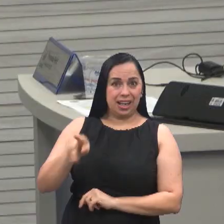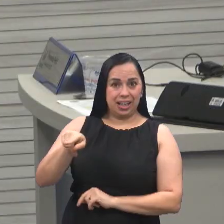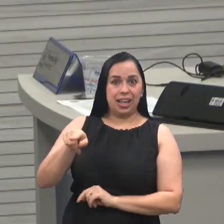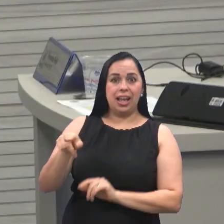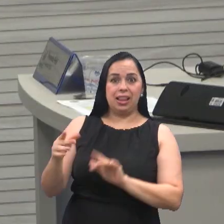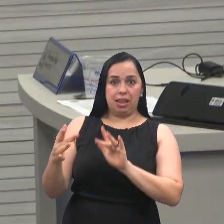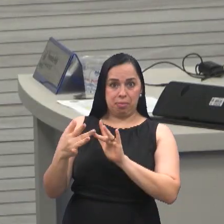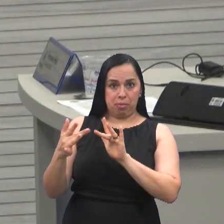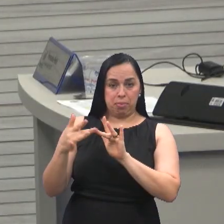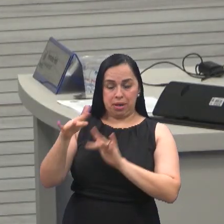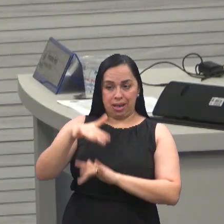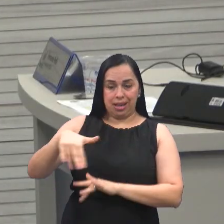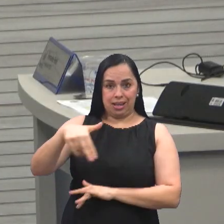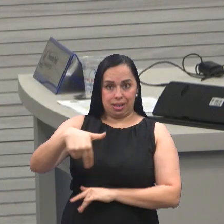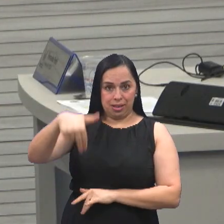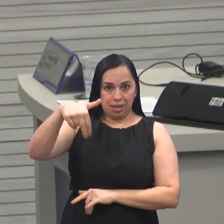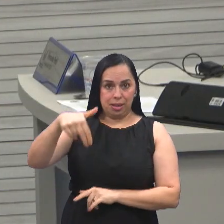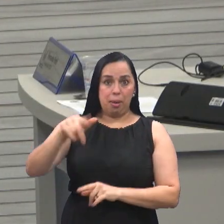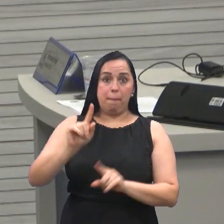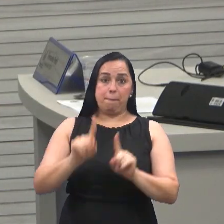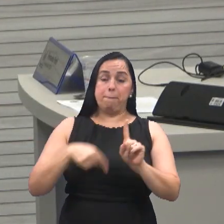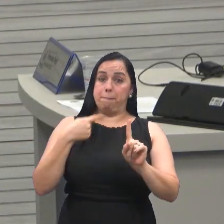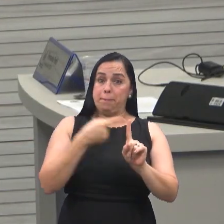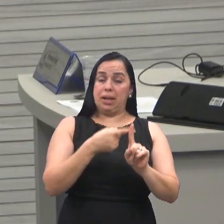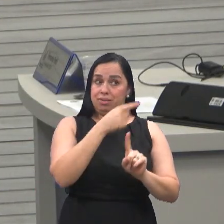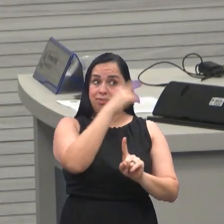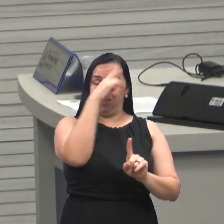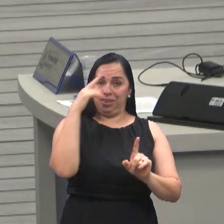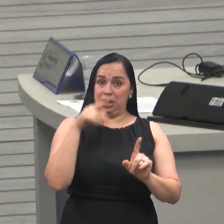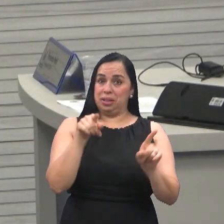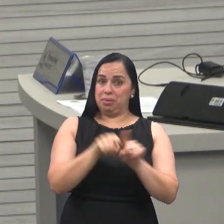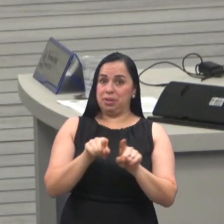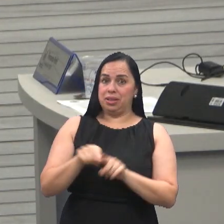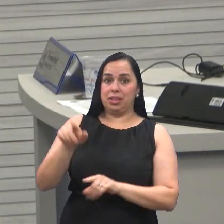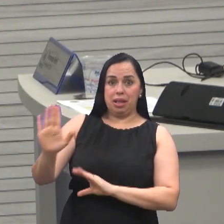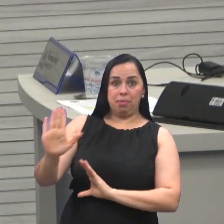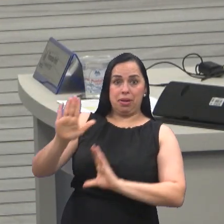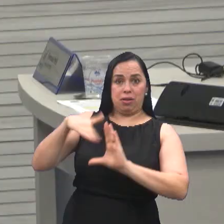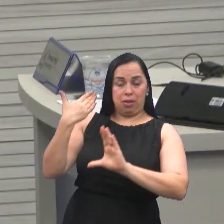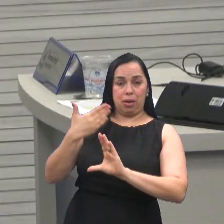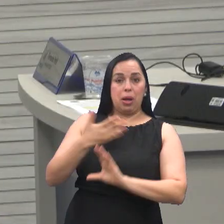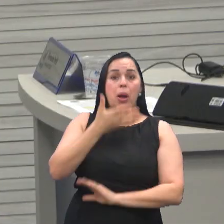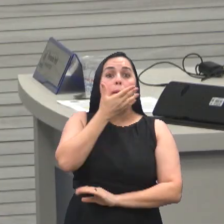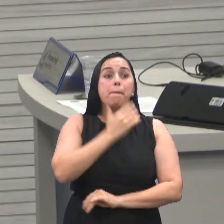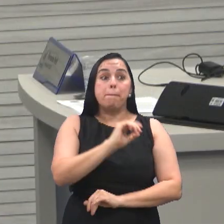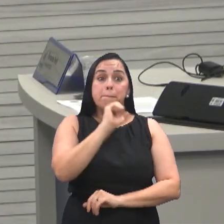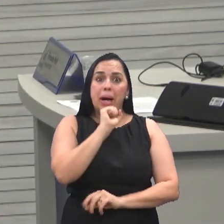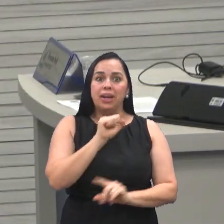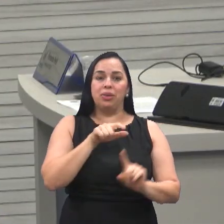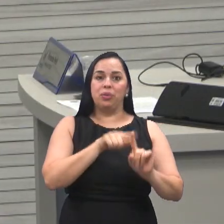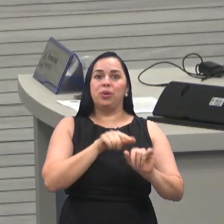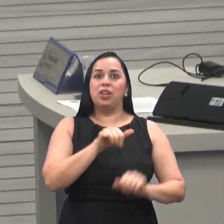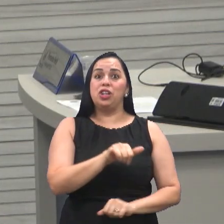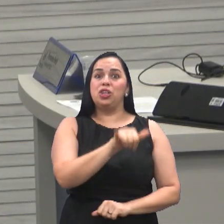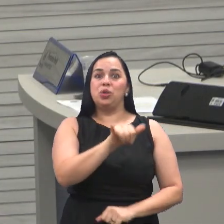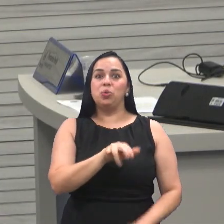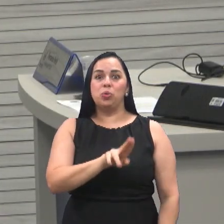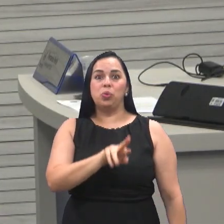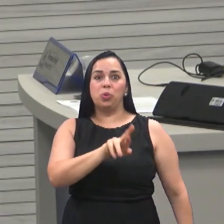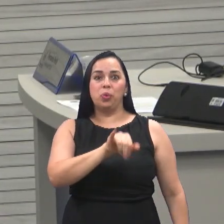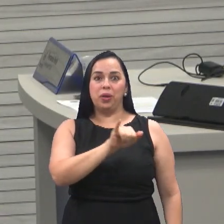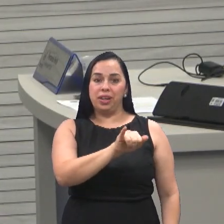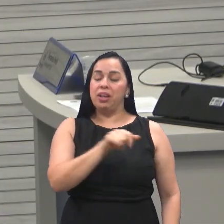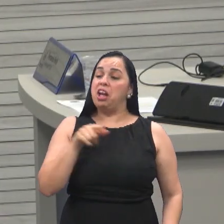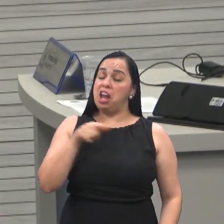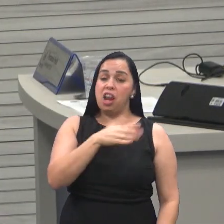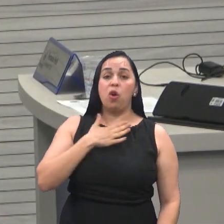com a região norte, além do vereador Roberto Chagas, do pai do Yuri Alberto, tá? Ficou muito contente com a votação